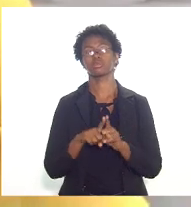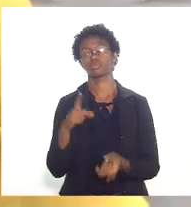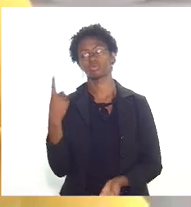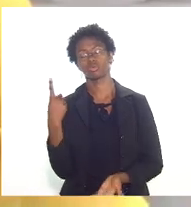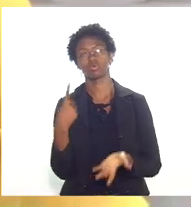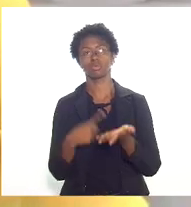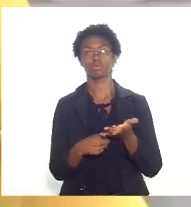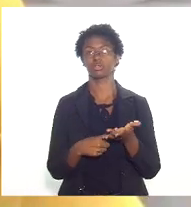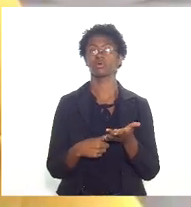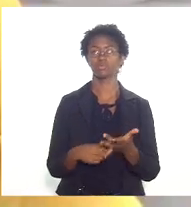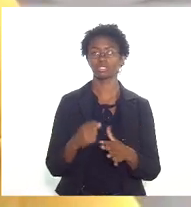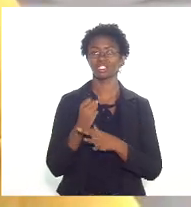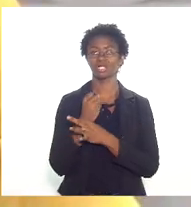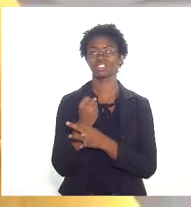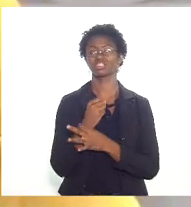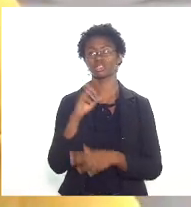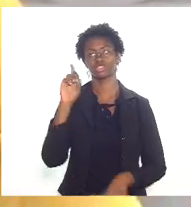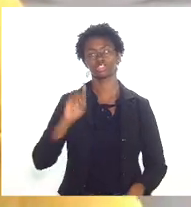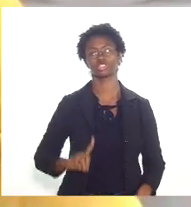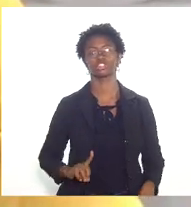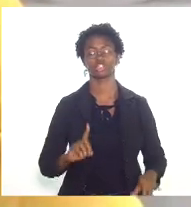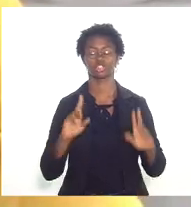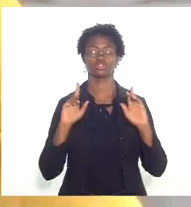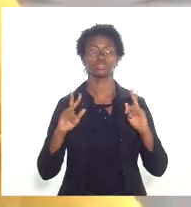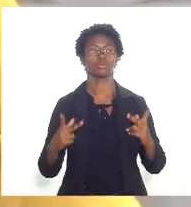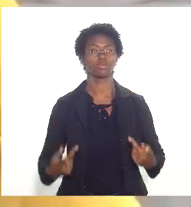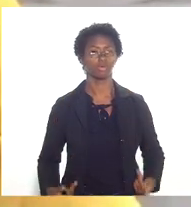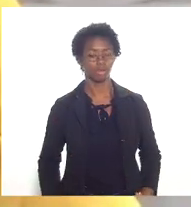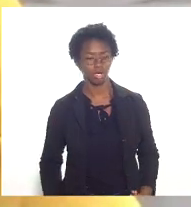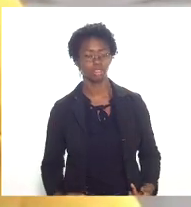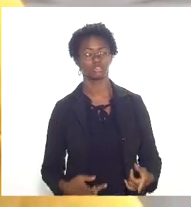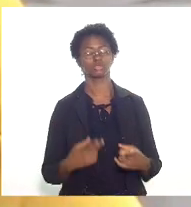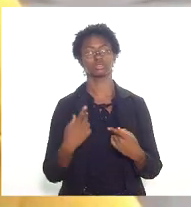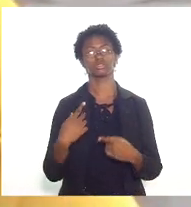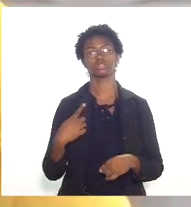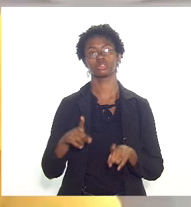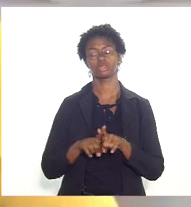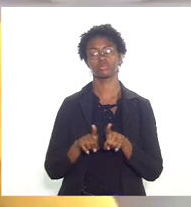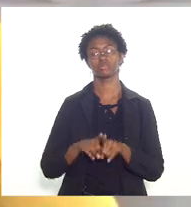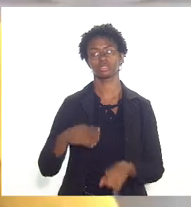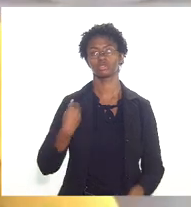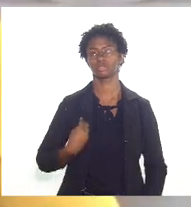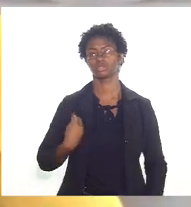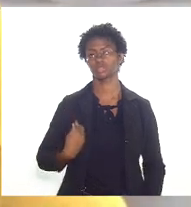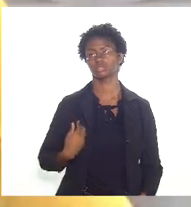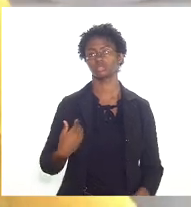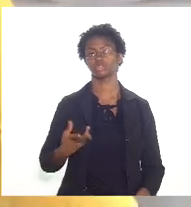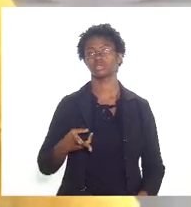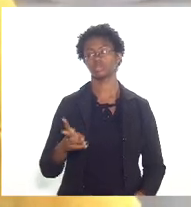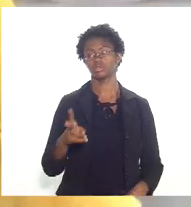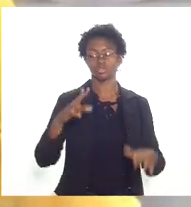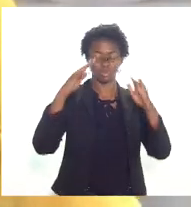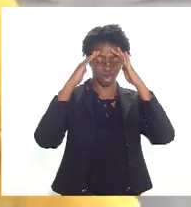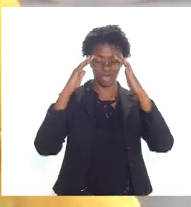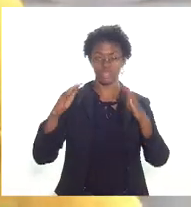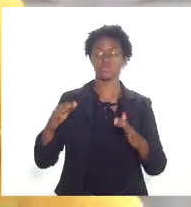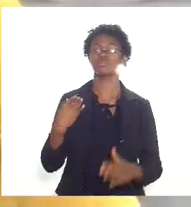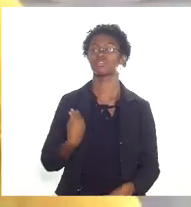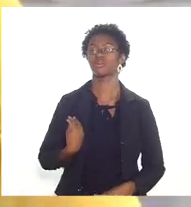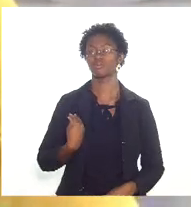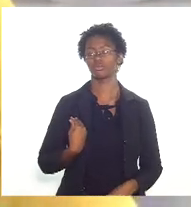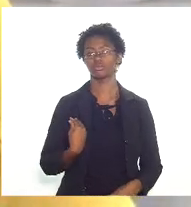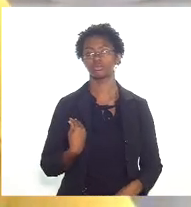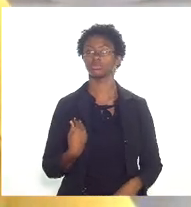com a garantia de direitos humanos para garantia da Sobrevivência e com respeito a como se tudo